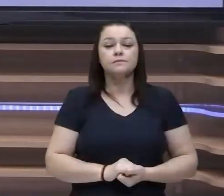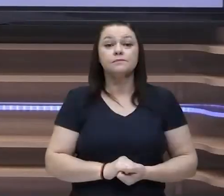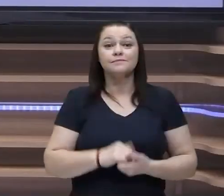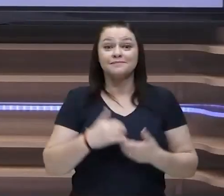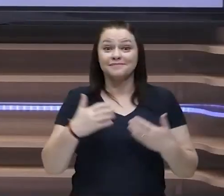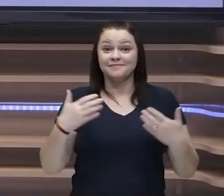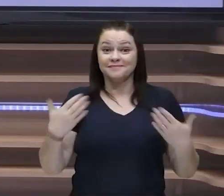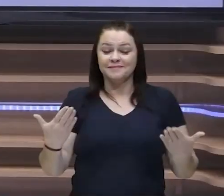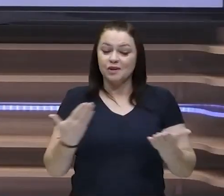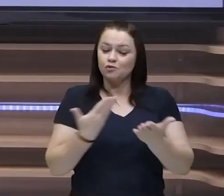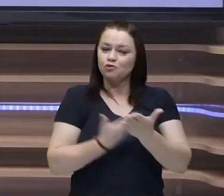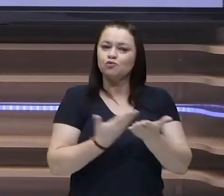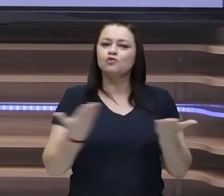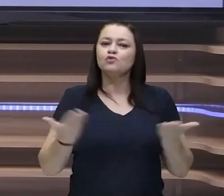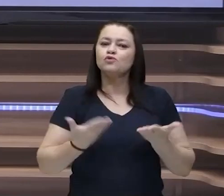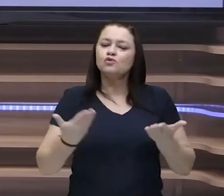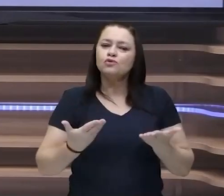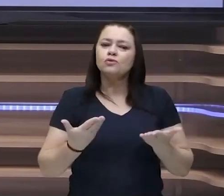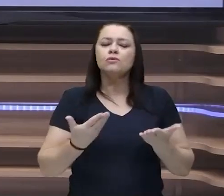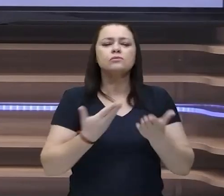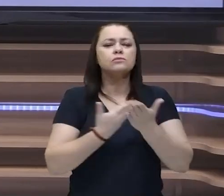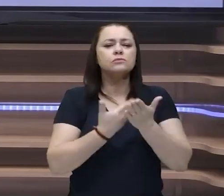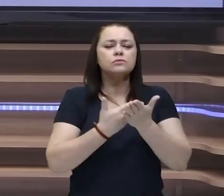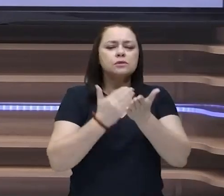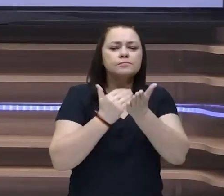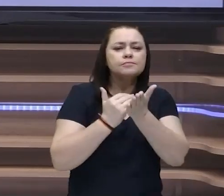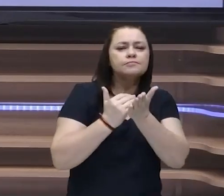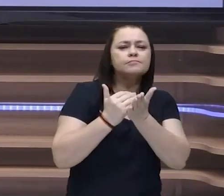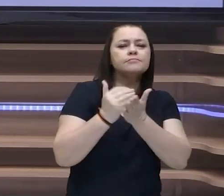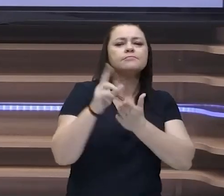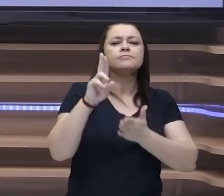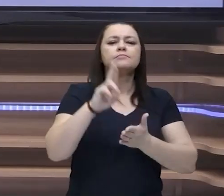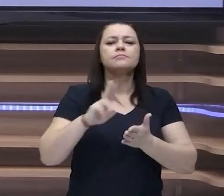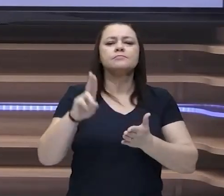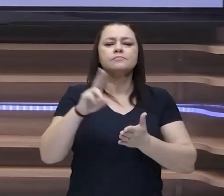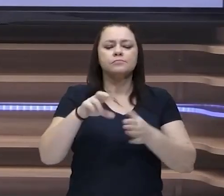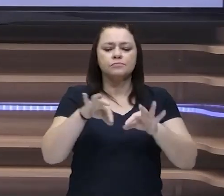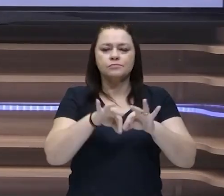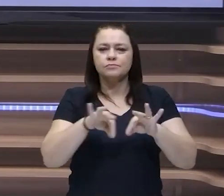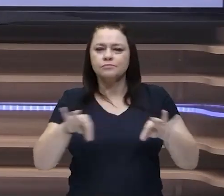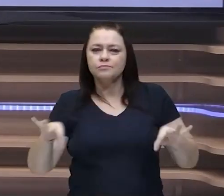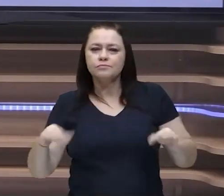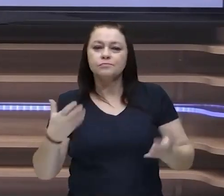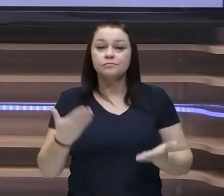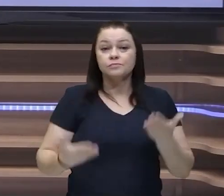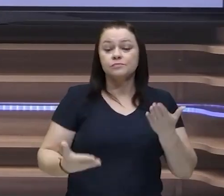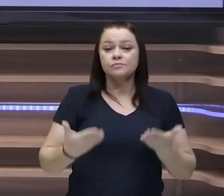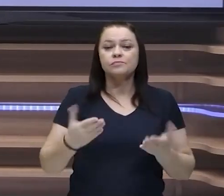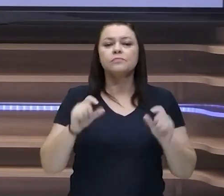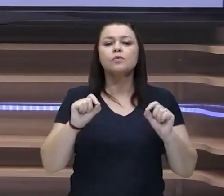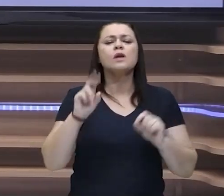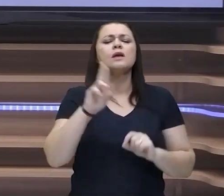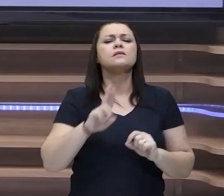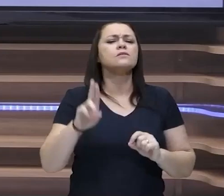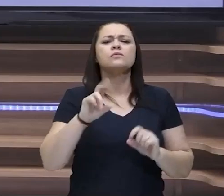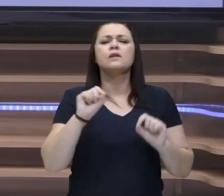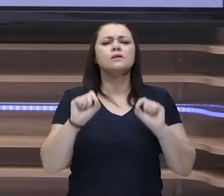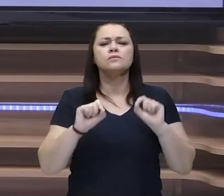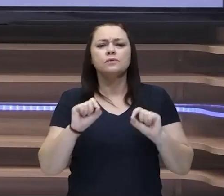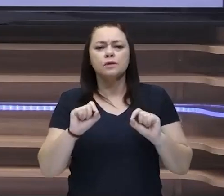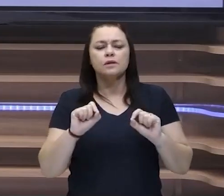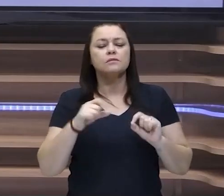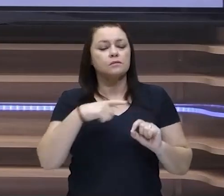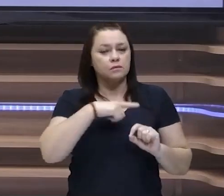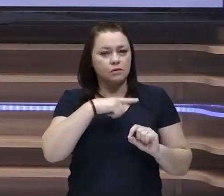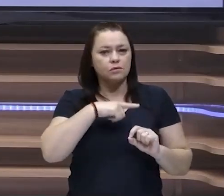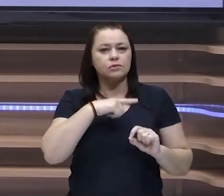Então, na aula de hoje nós vimos o quê? Uma introdução às unidades de grandeza de medida. Quem são as unidades de grandeza de medida, professor? Nós temos as